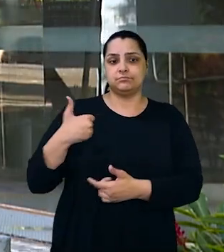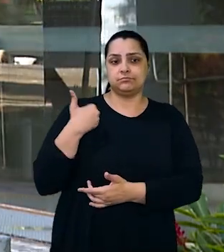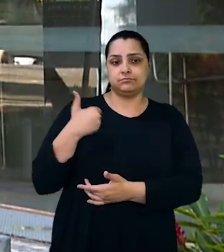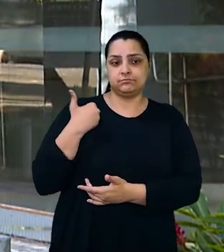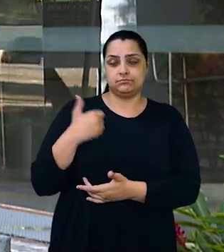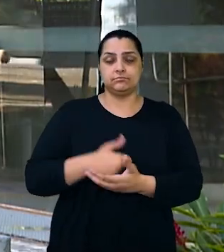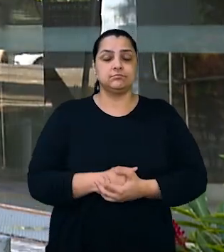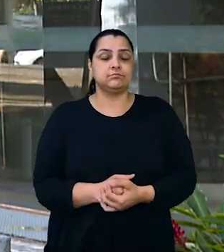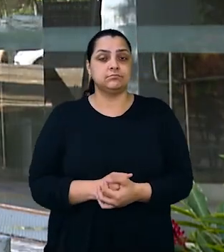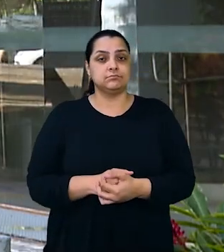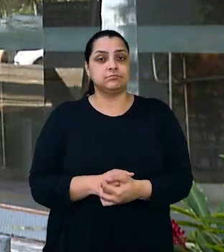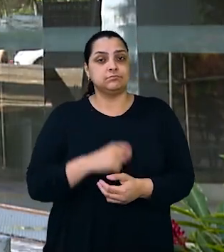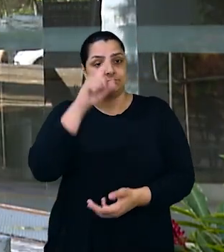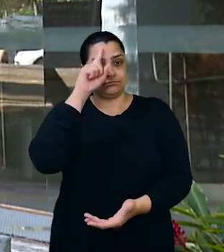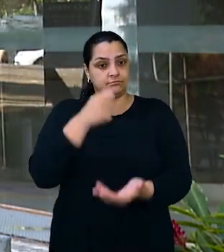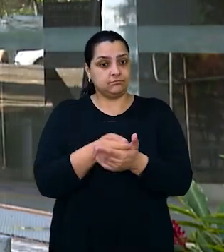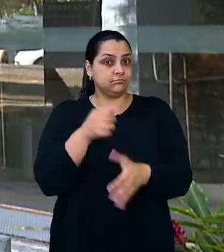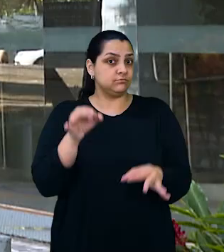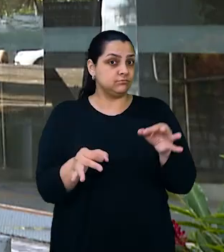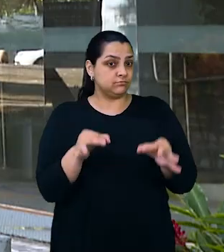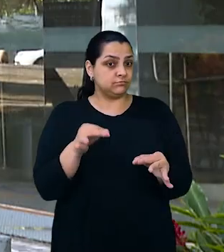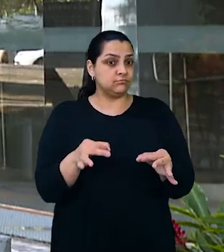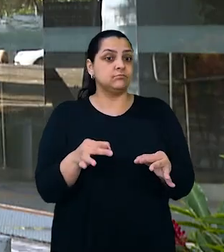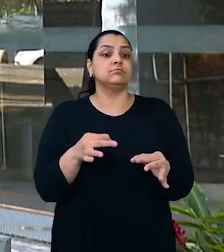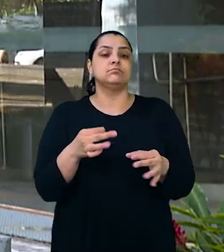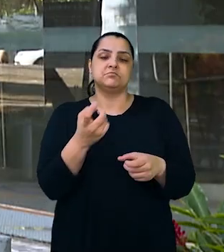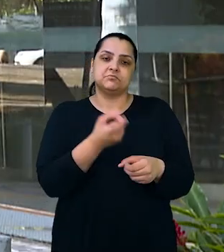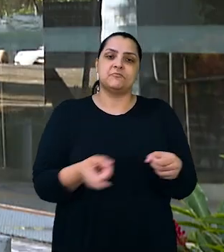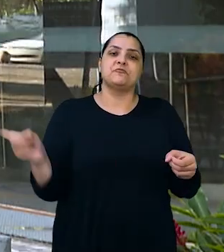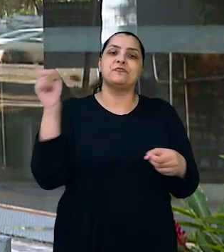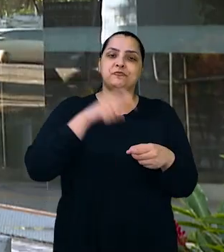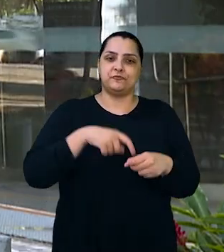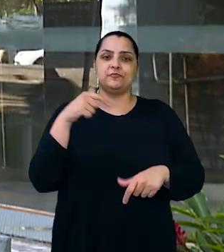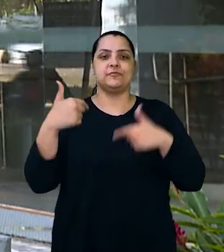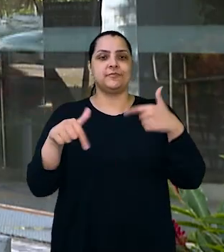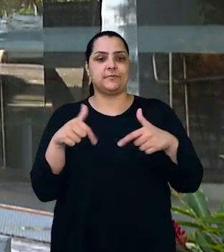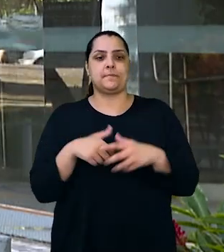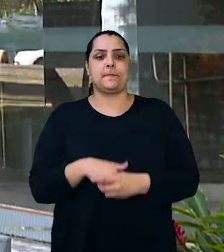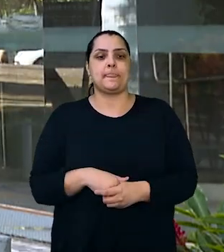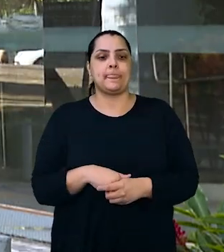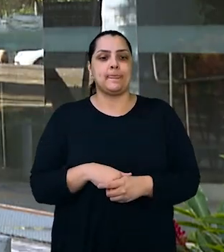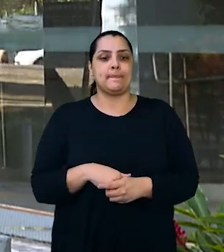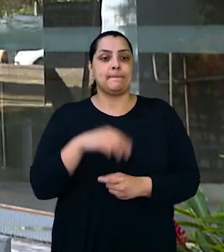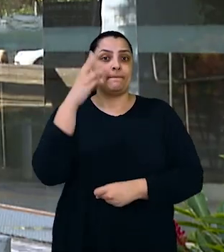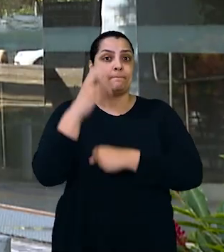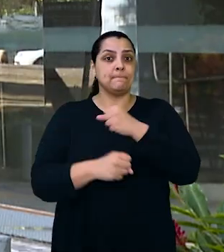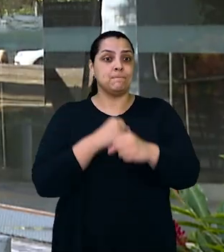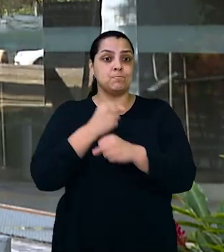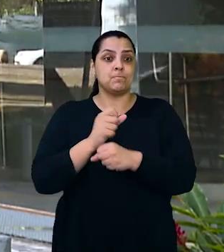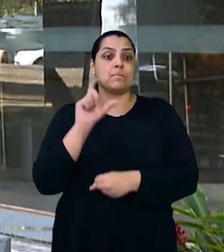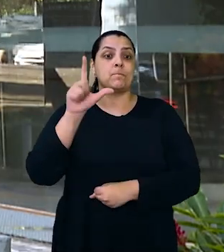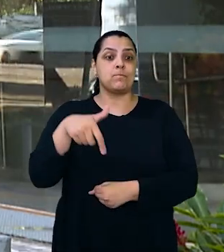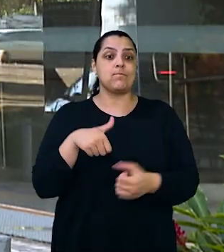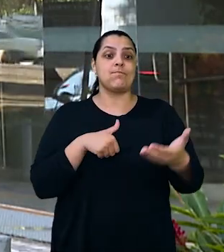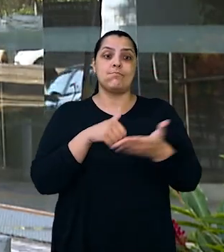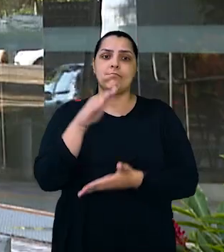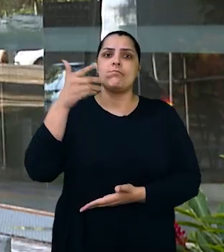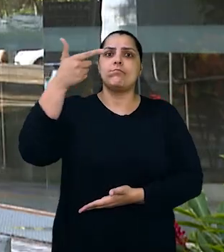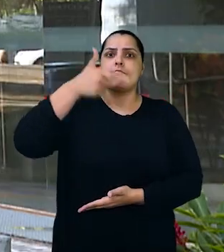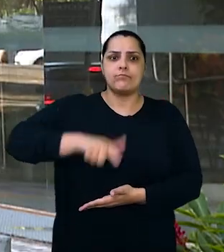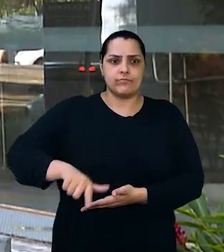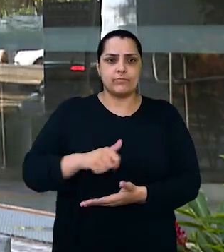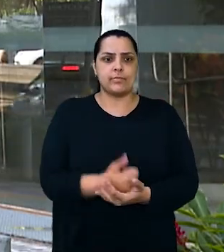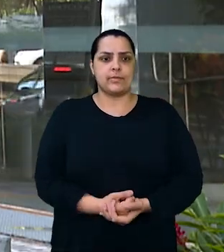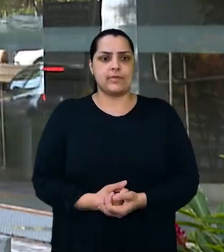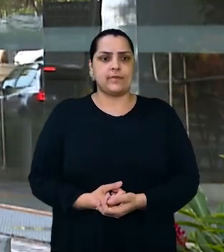idade. Por decisão judicial, a mulher acabou reintegrada ao emprego, mas cerca de 3 anos depois foi demitida